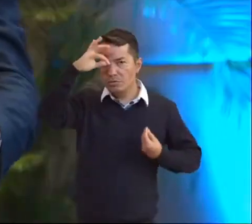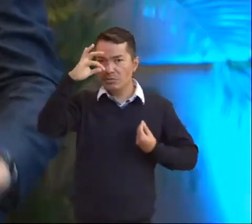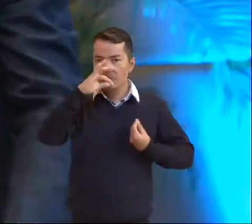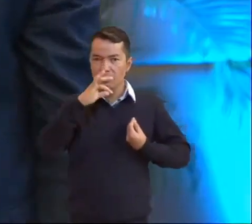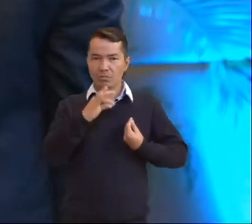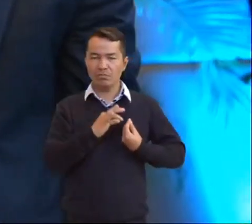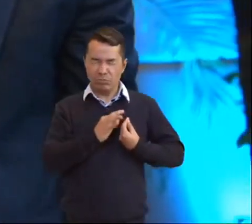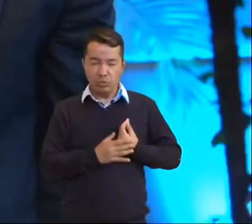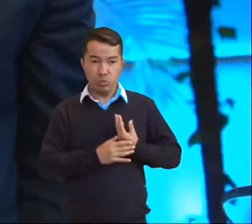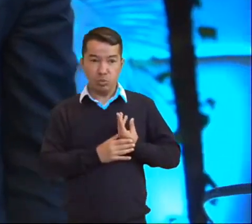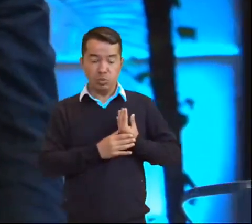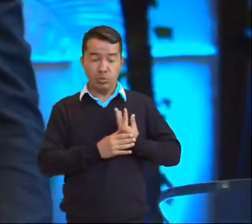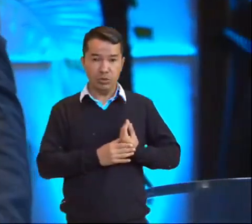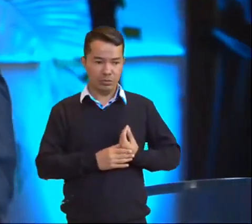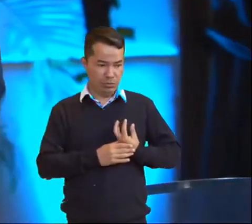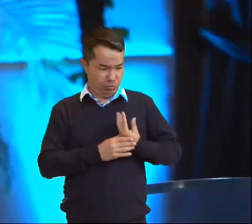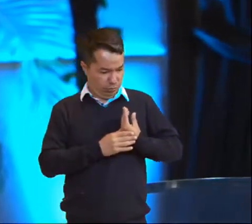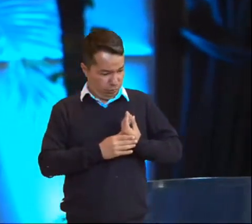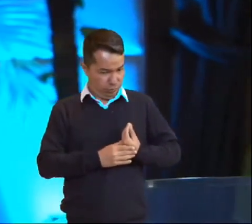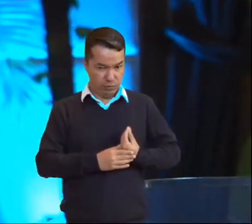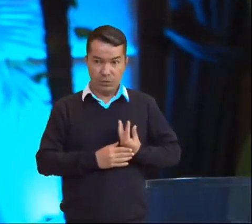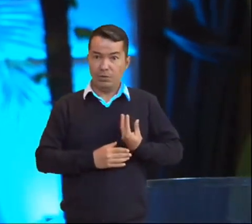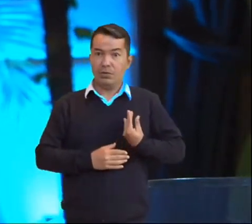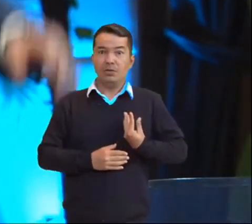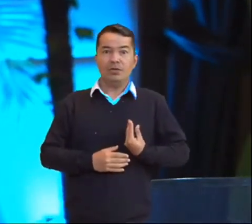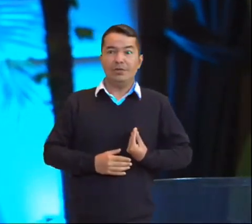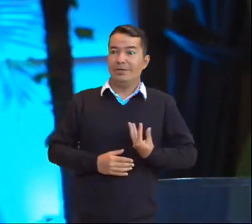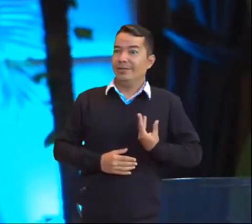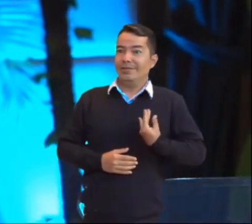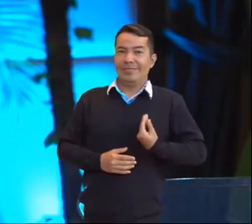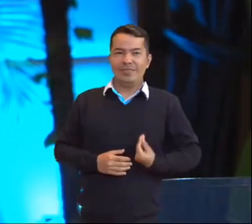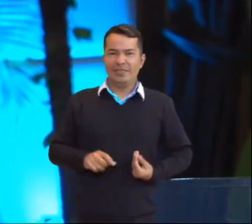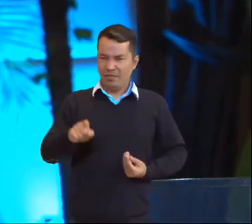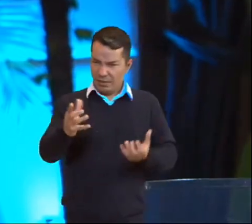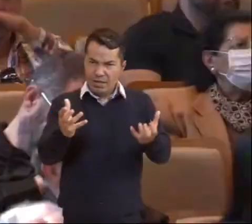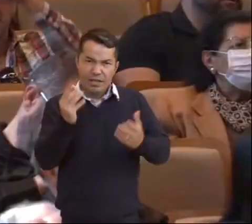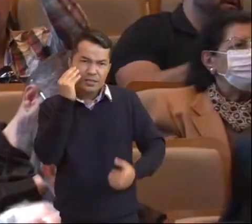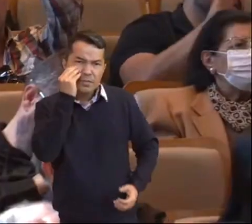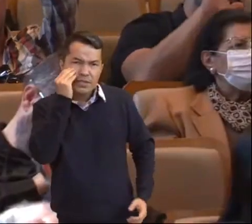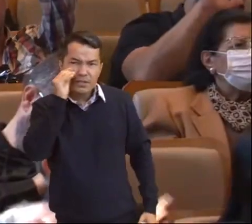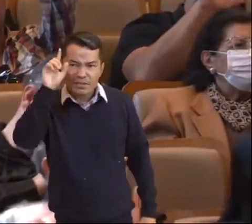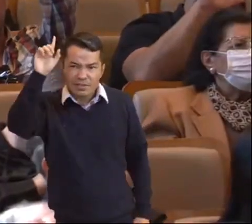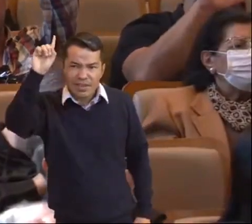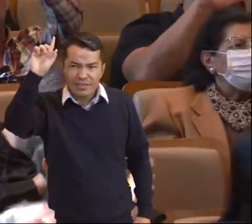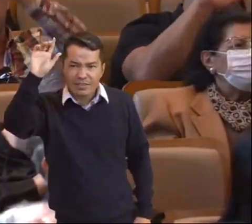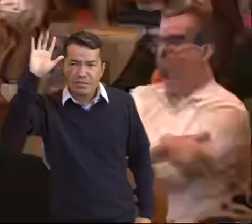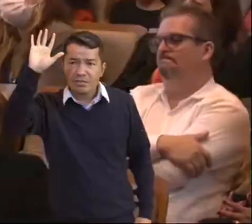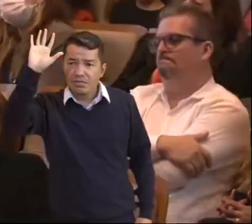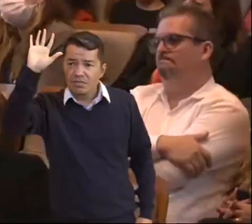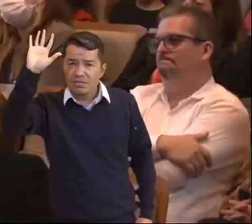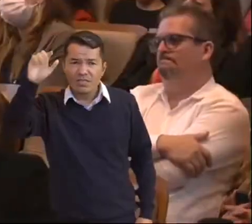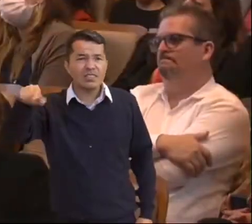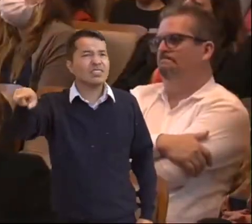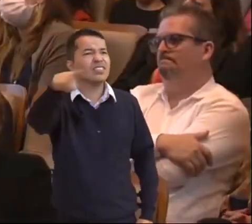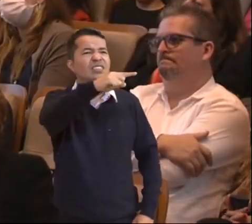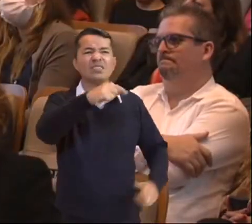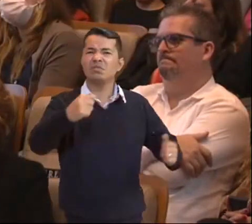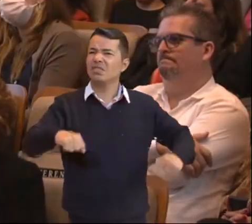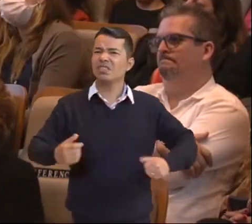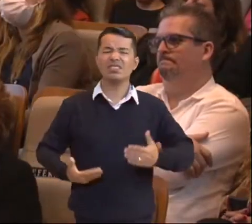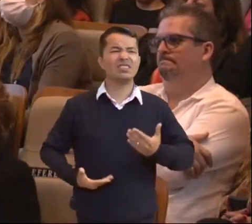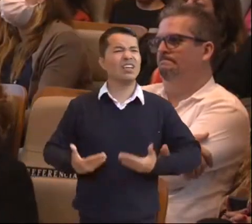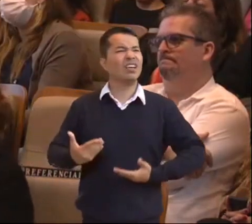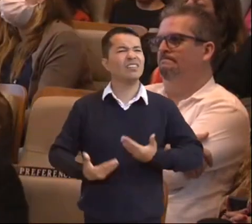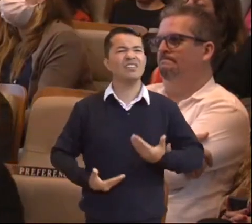As maiores experiências que eu tive com Deus foi servindo. Quem quer ter experiência com Deus aqui? Serve, meu irmão. Cuida de